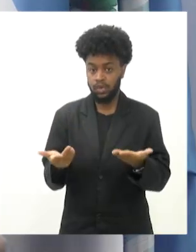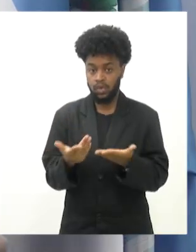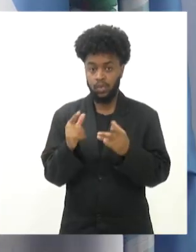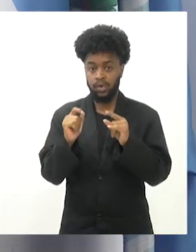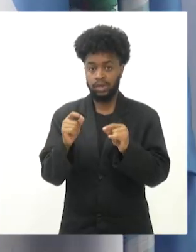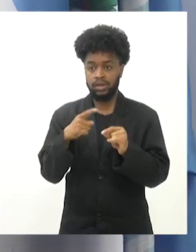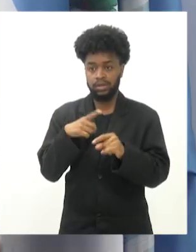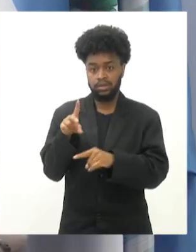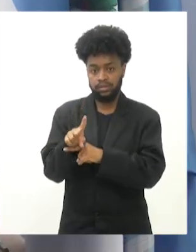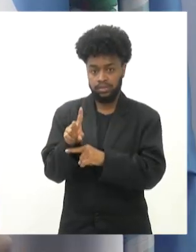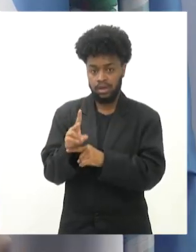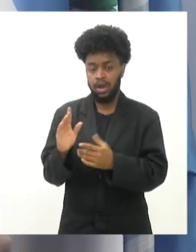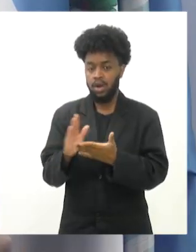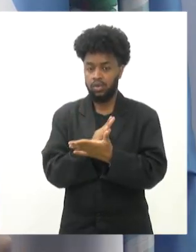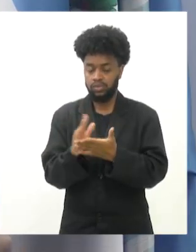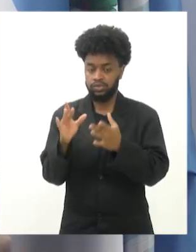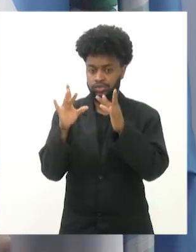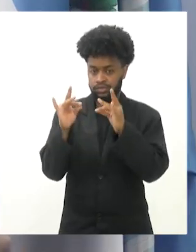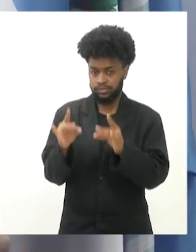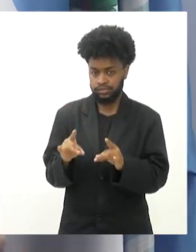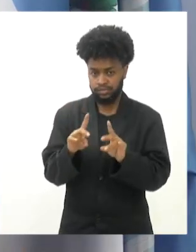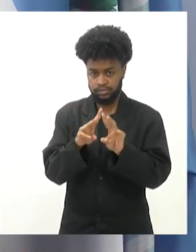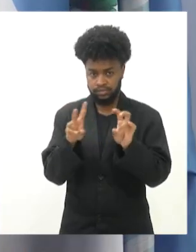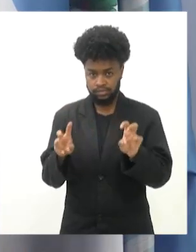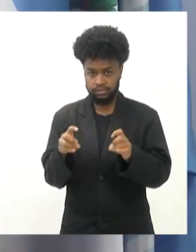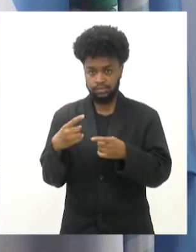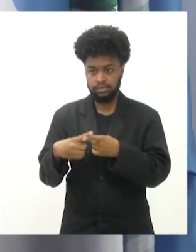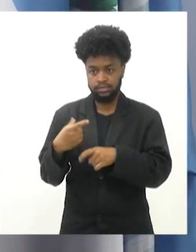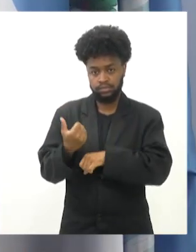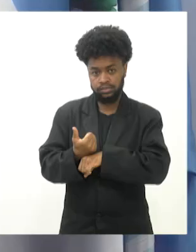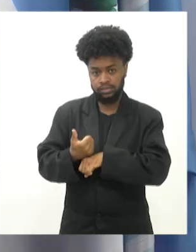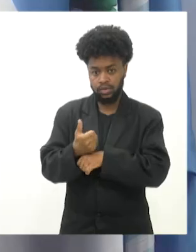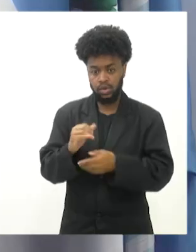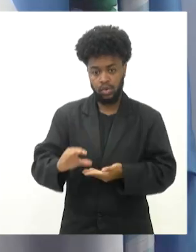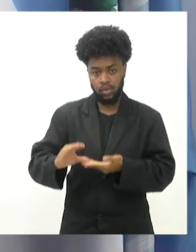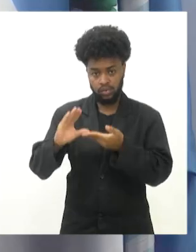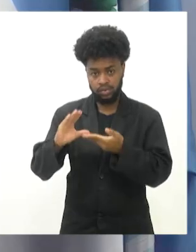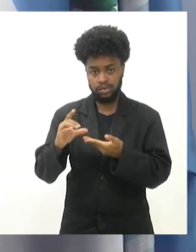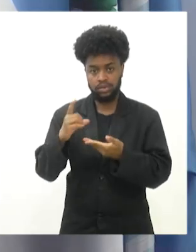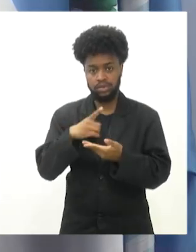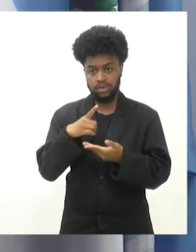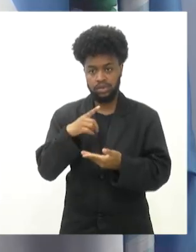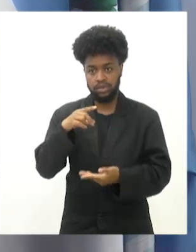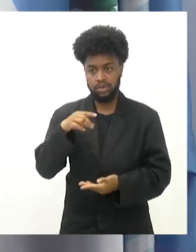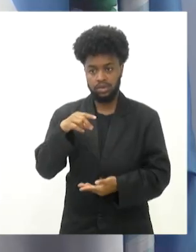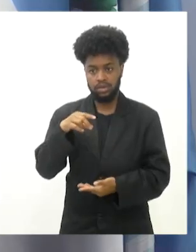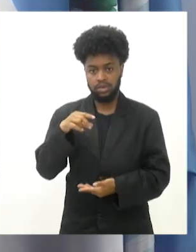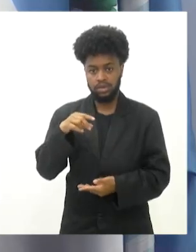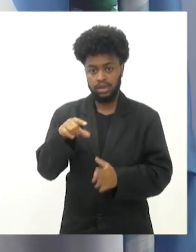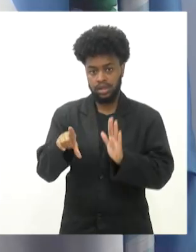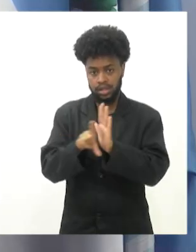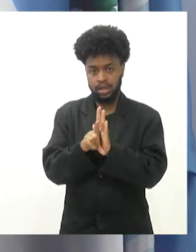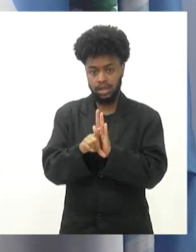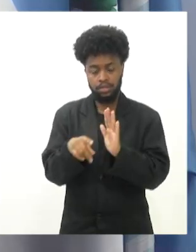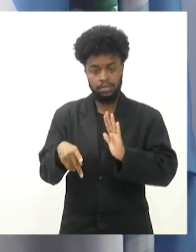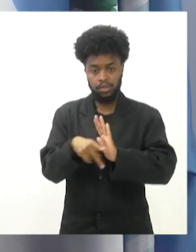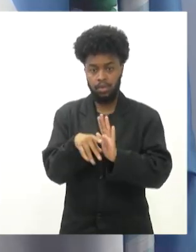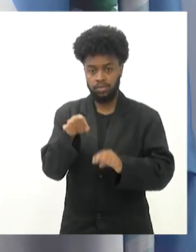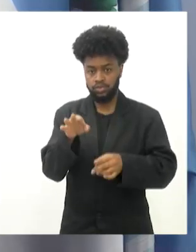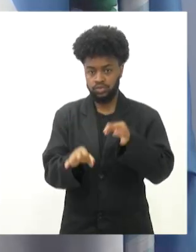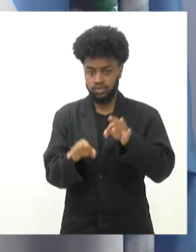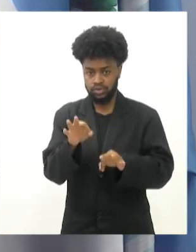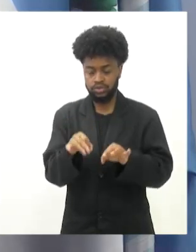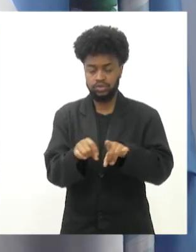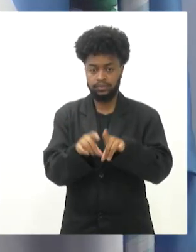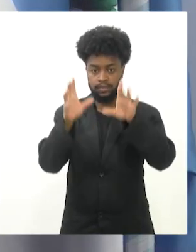resguardada por algumas minúcias. A carreira de um conselheiro é regida pela LOMAN, pela Lei Orgânica da Magistratura. O